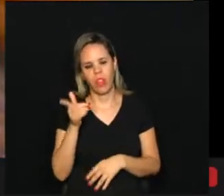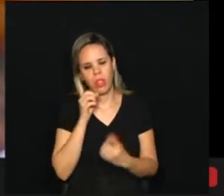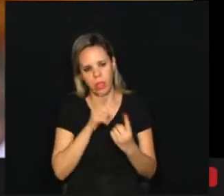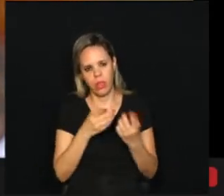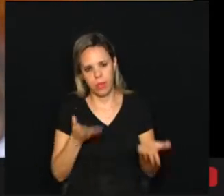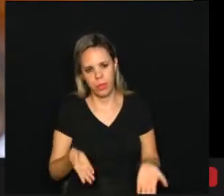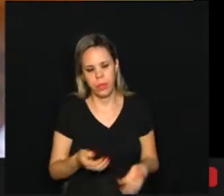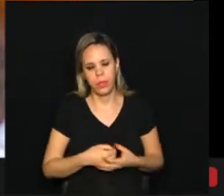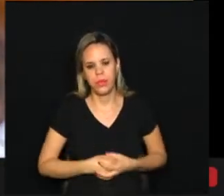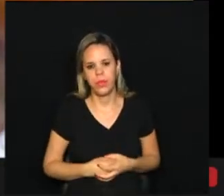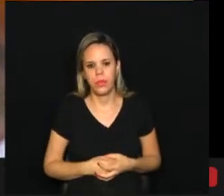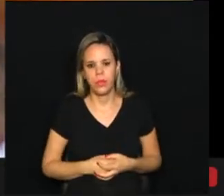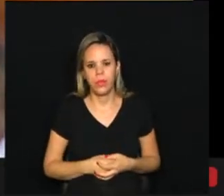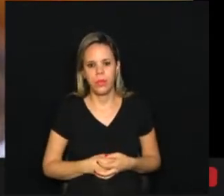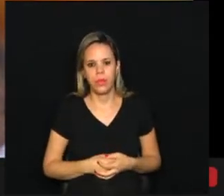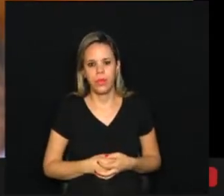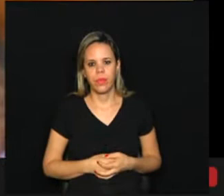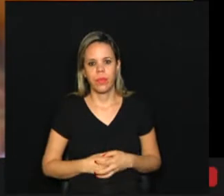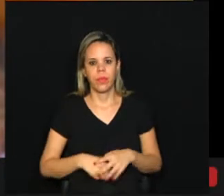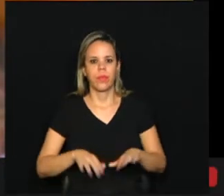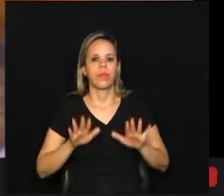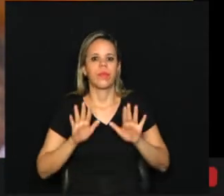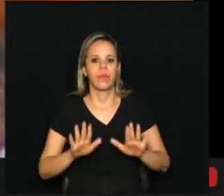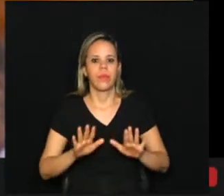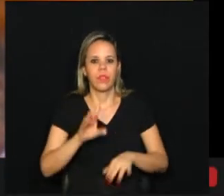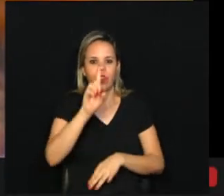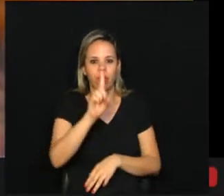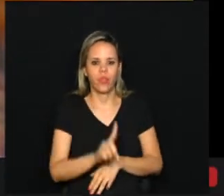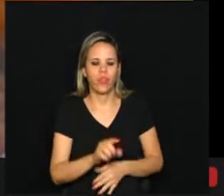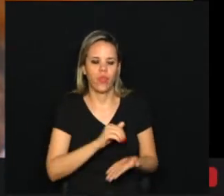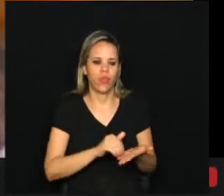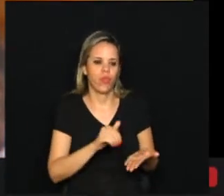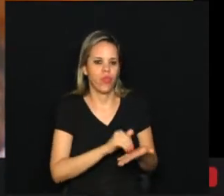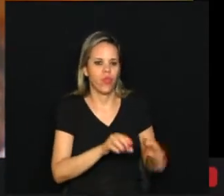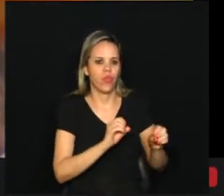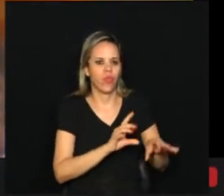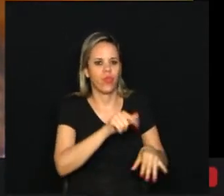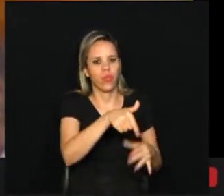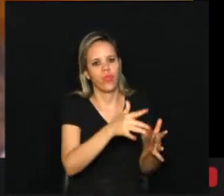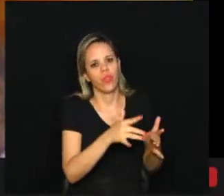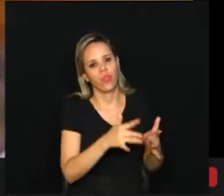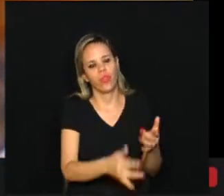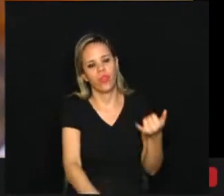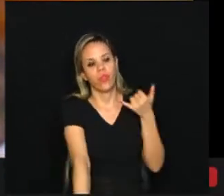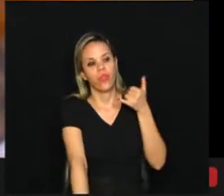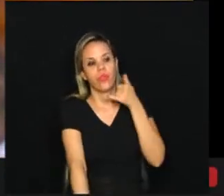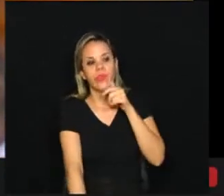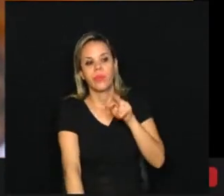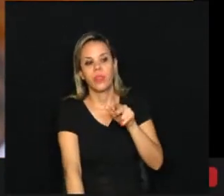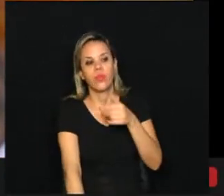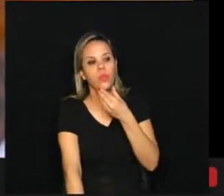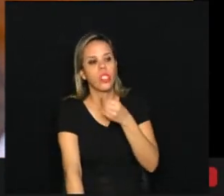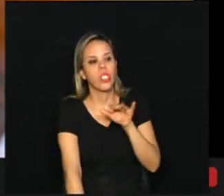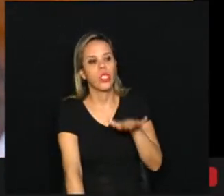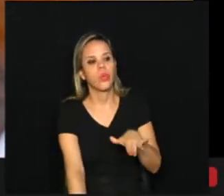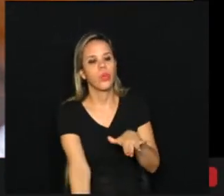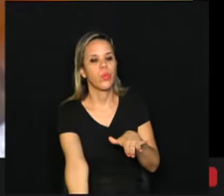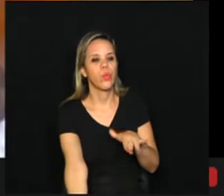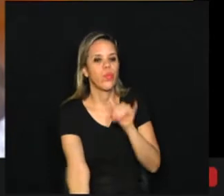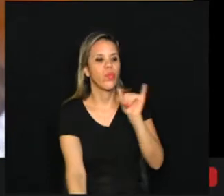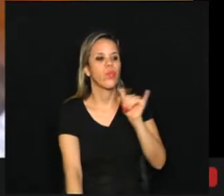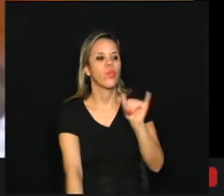atendido. Mas a diretoria de ensino, em seguida, entrou em contato com ela, dizendo que